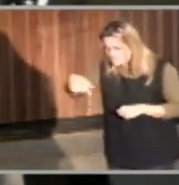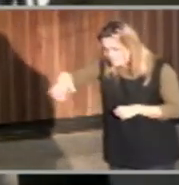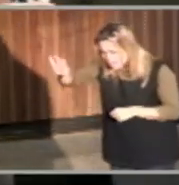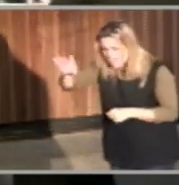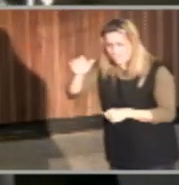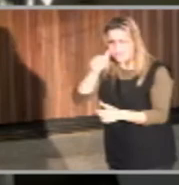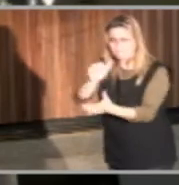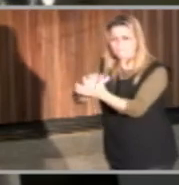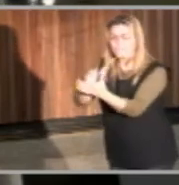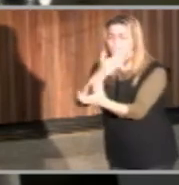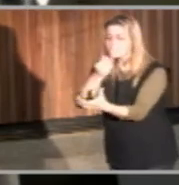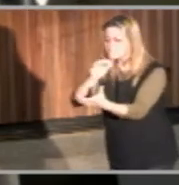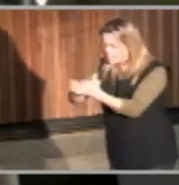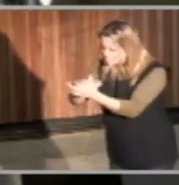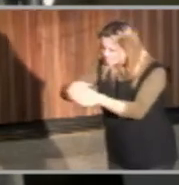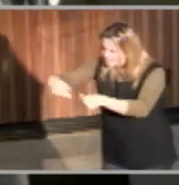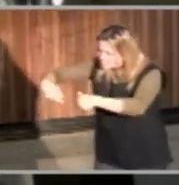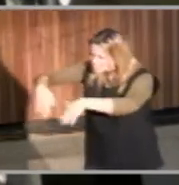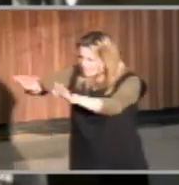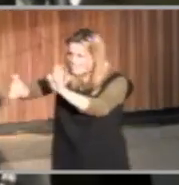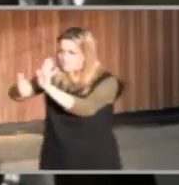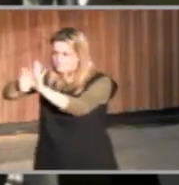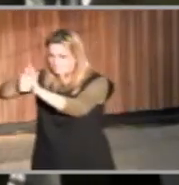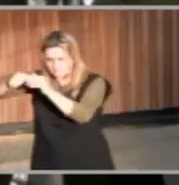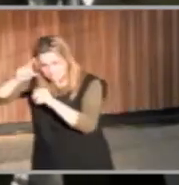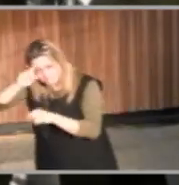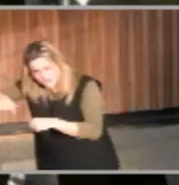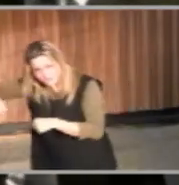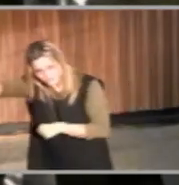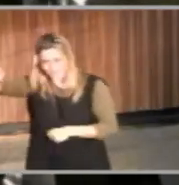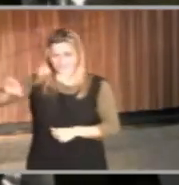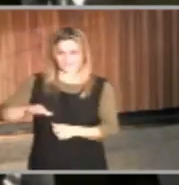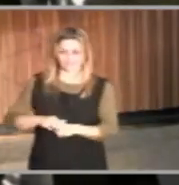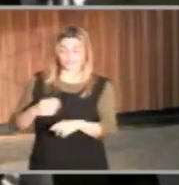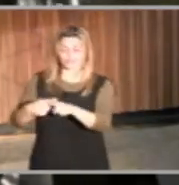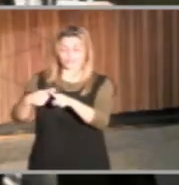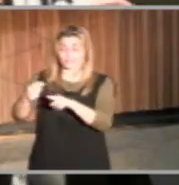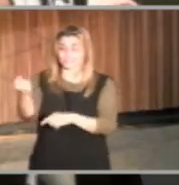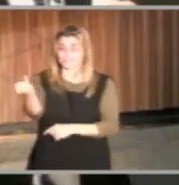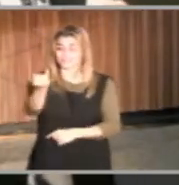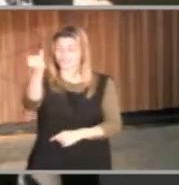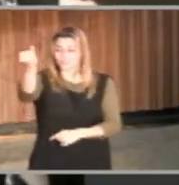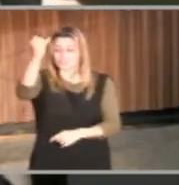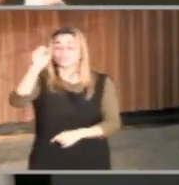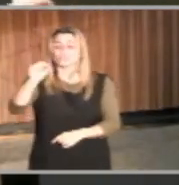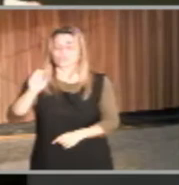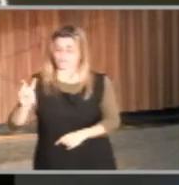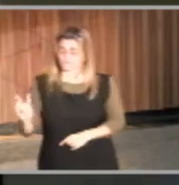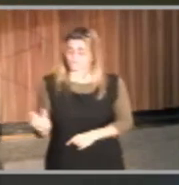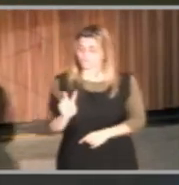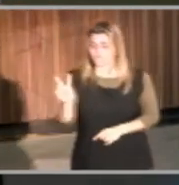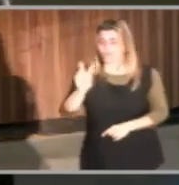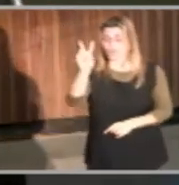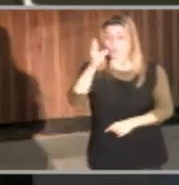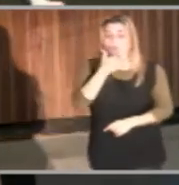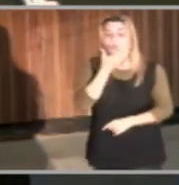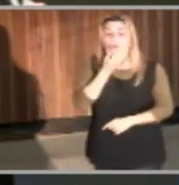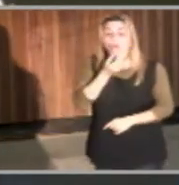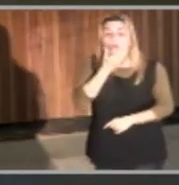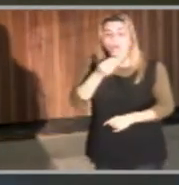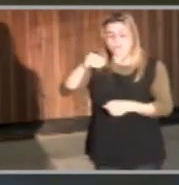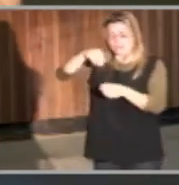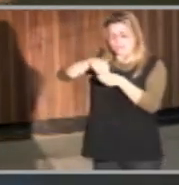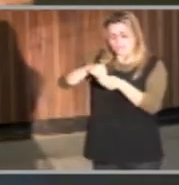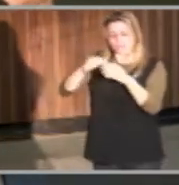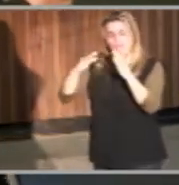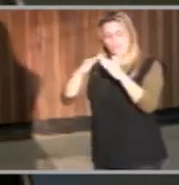ser abençoado, né? Por quê? Porque a gente vai investir nos valores do papel do homem dentro da casa,